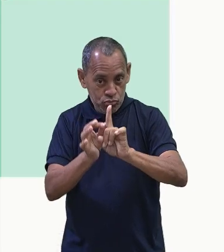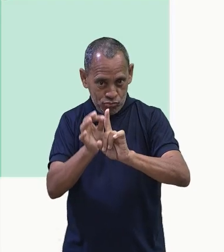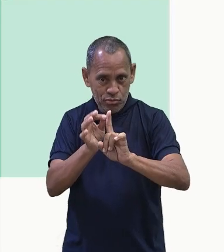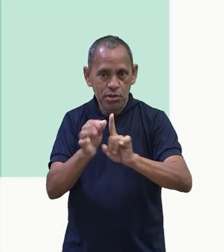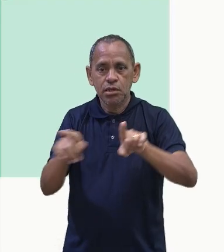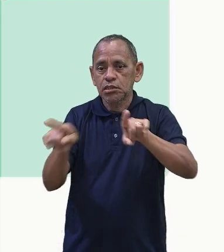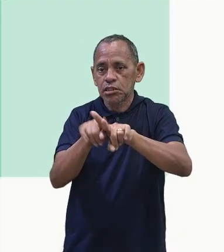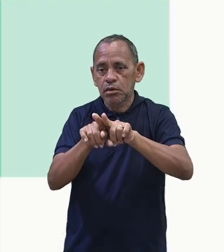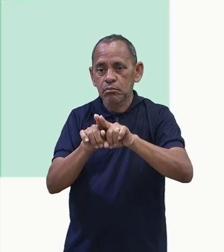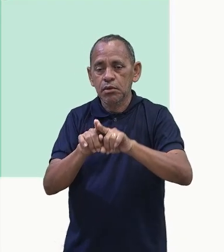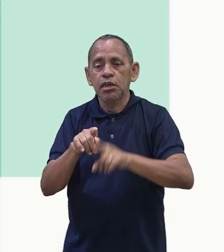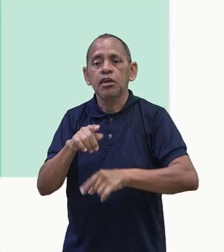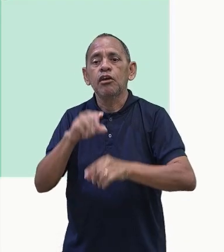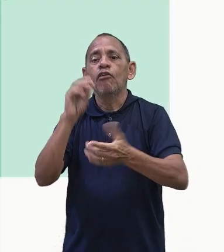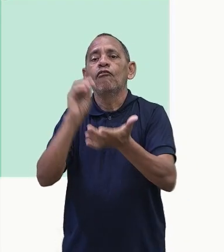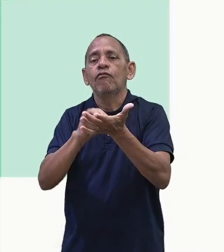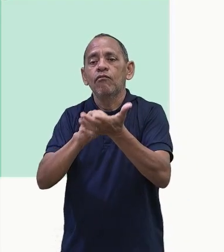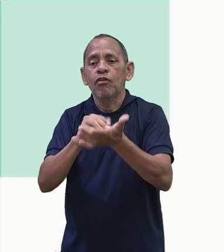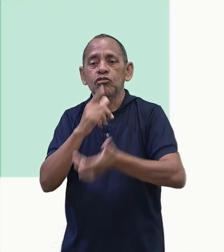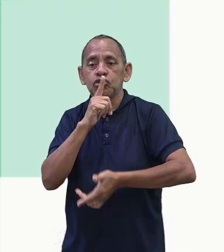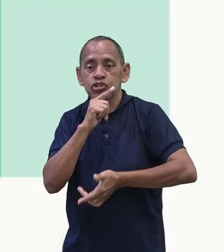estresse hídrico,